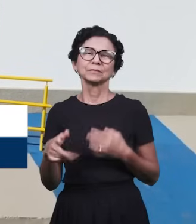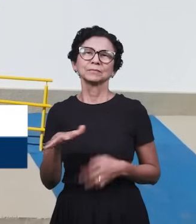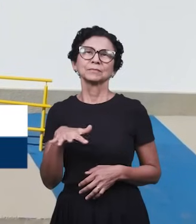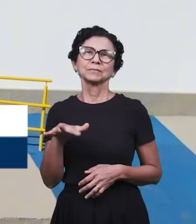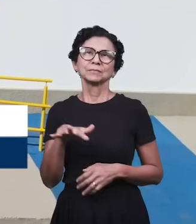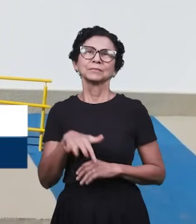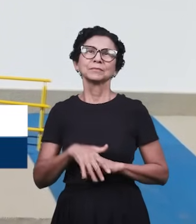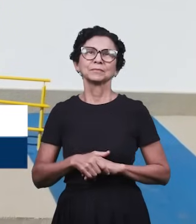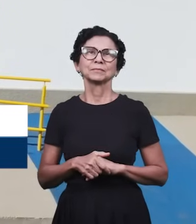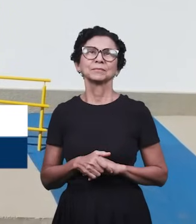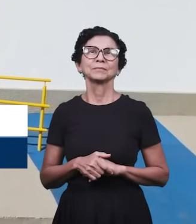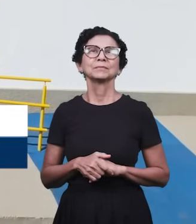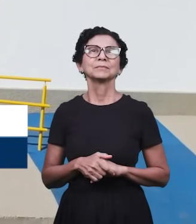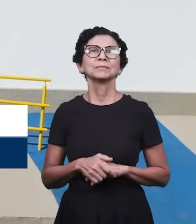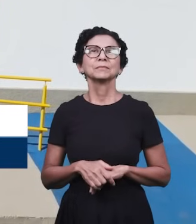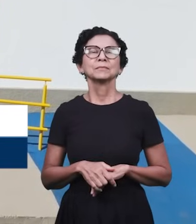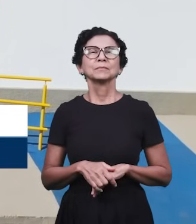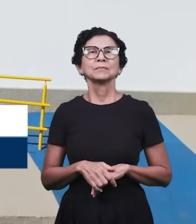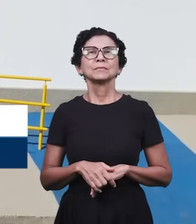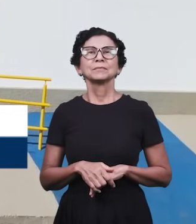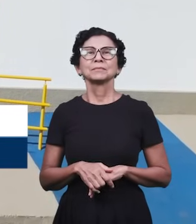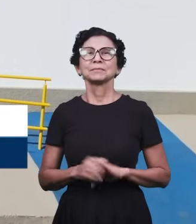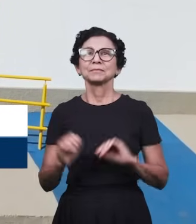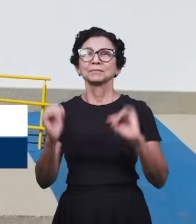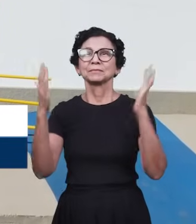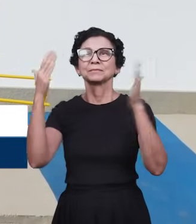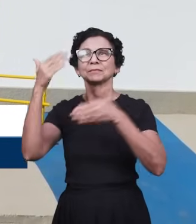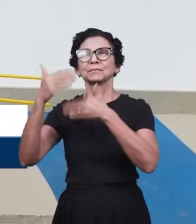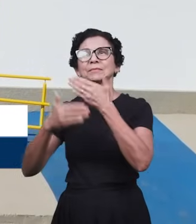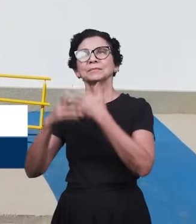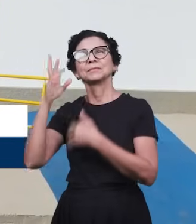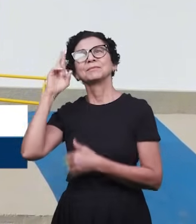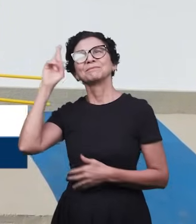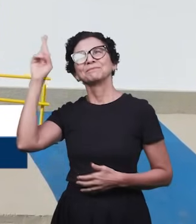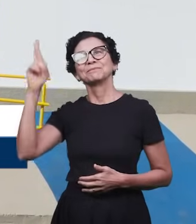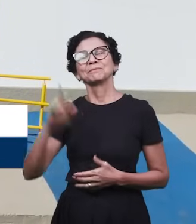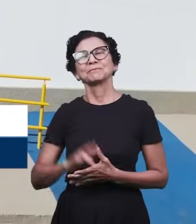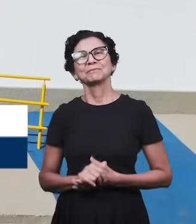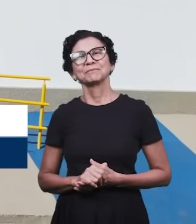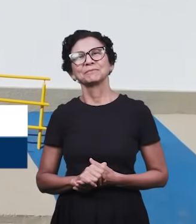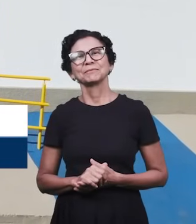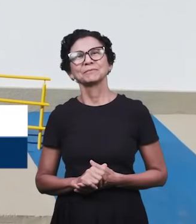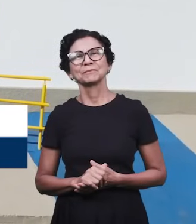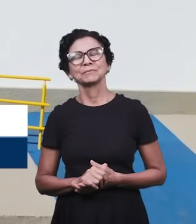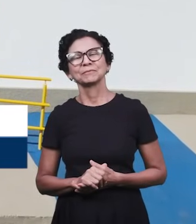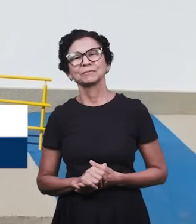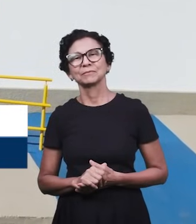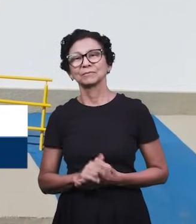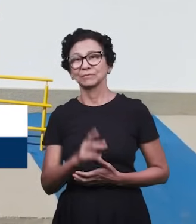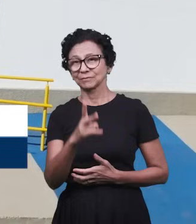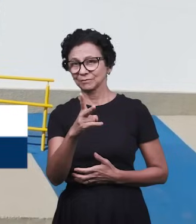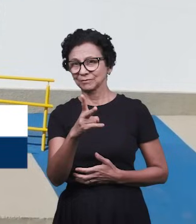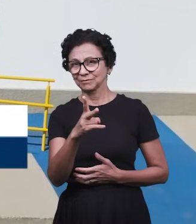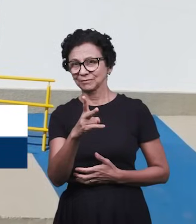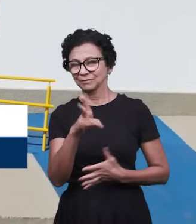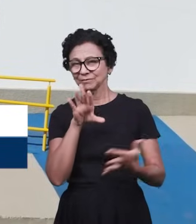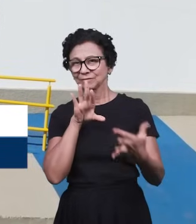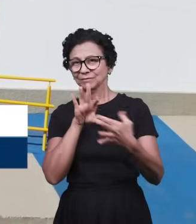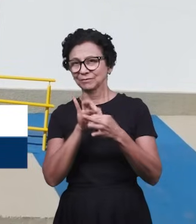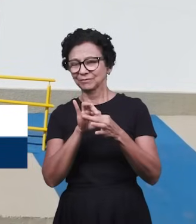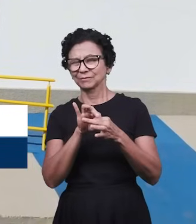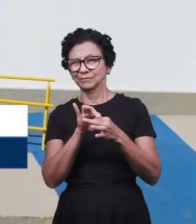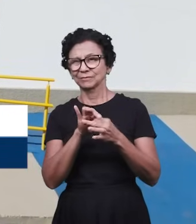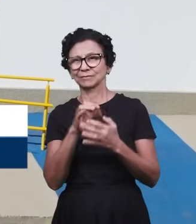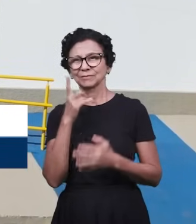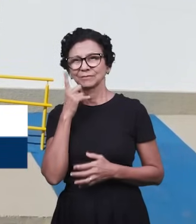bênção nessa reunião. E é uma festa na presença do Senhor. E você que está aí do outro lado, continue aí com a gente, porque você vai saber muito